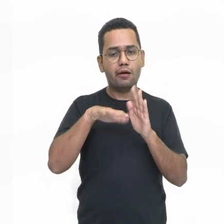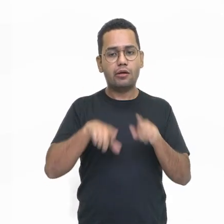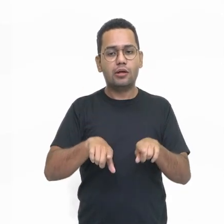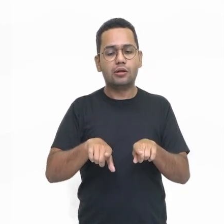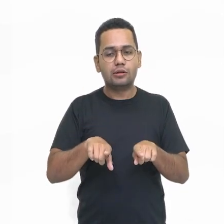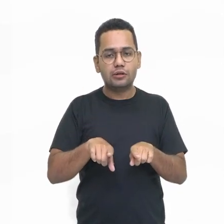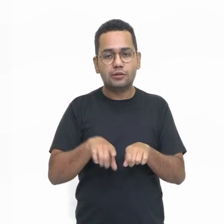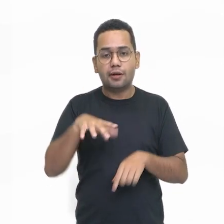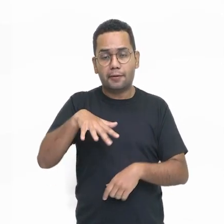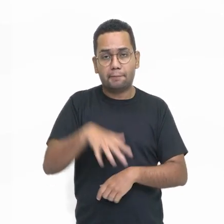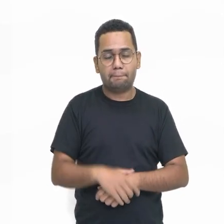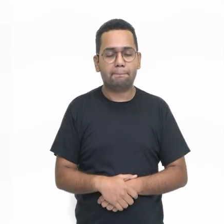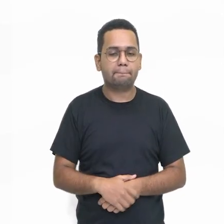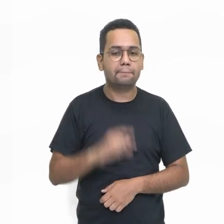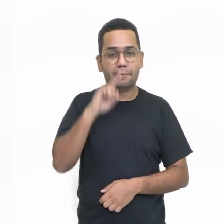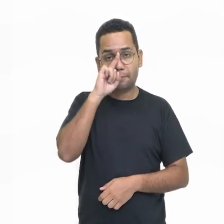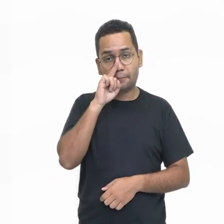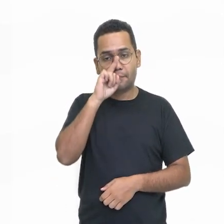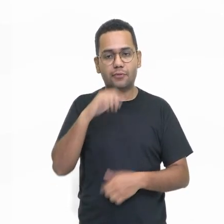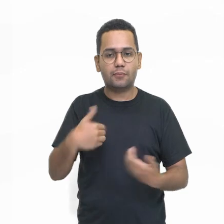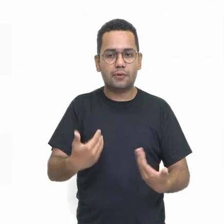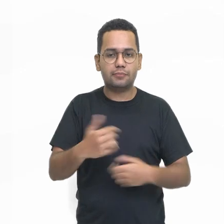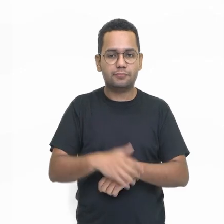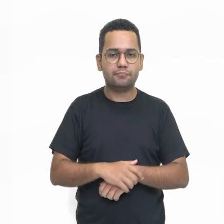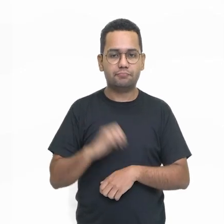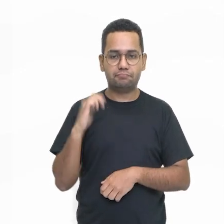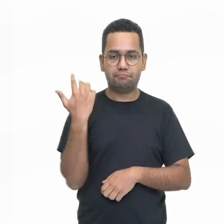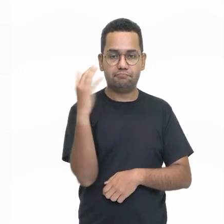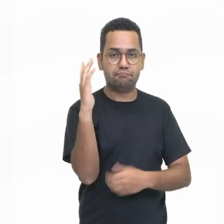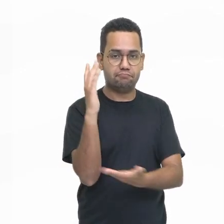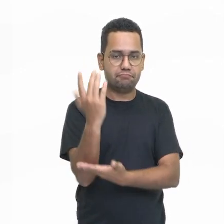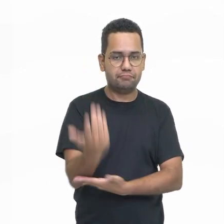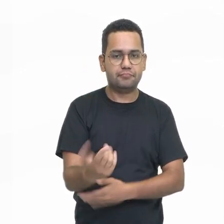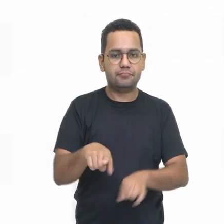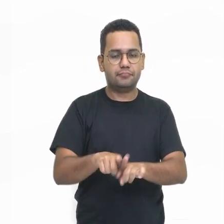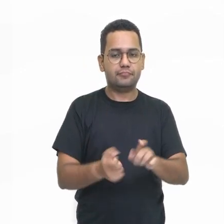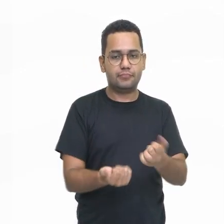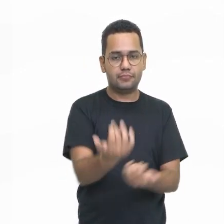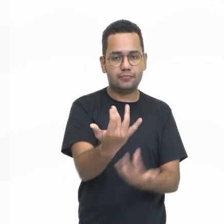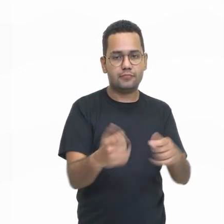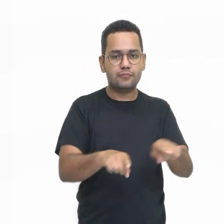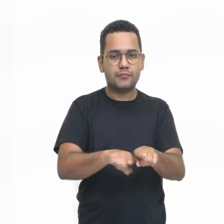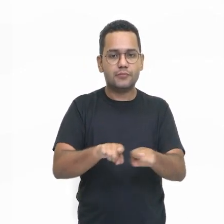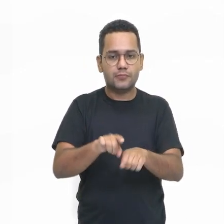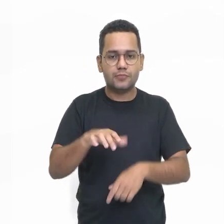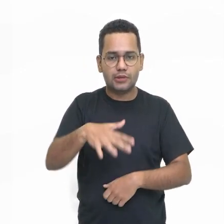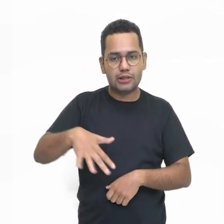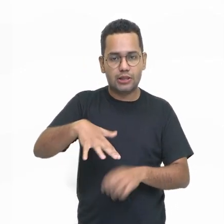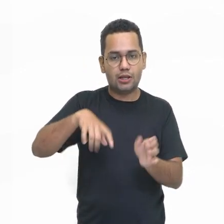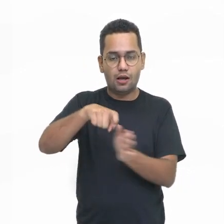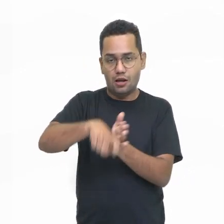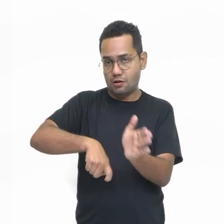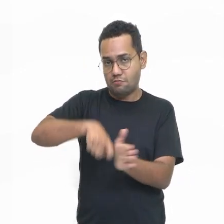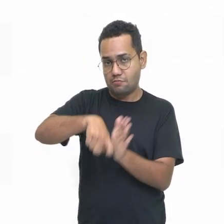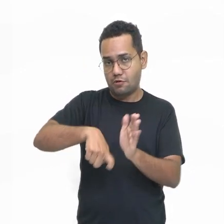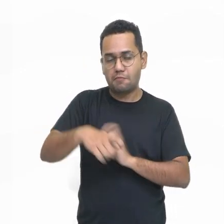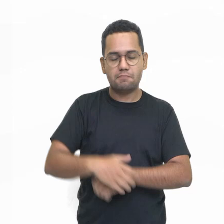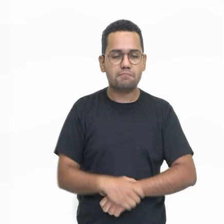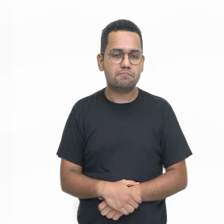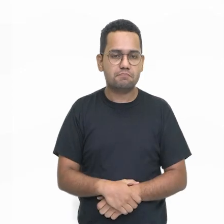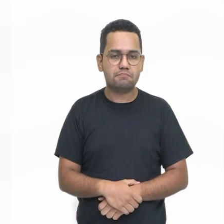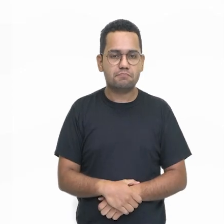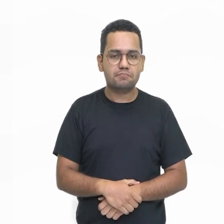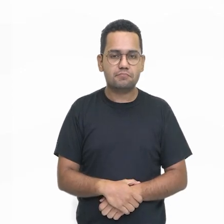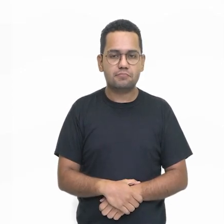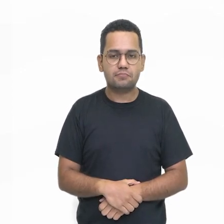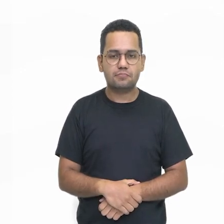E ameaças a esse bioma, nós temos o desmatamento, queimadas e atividades agropecuárias. Mas